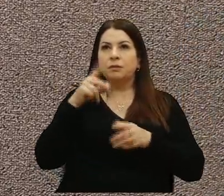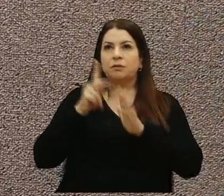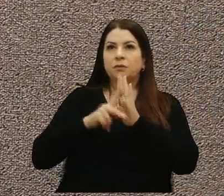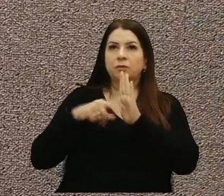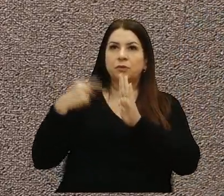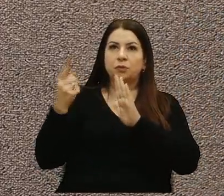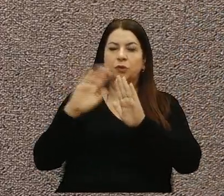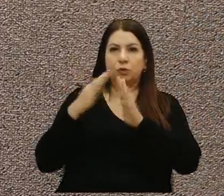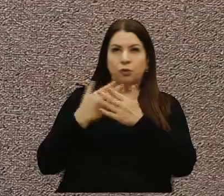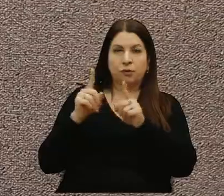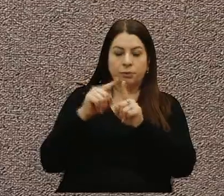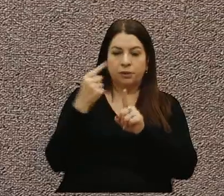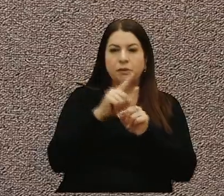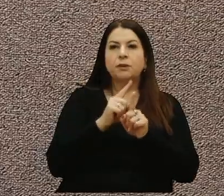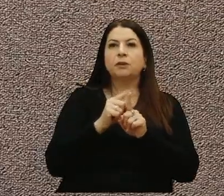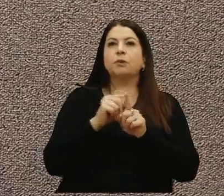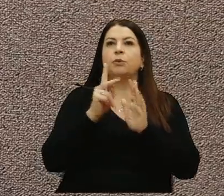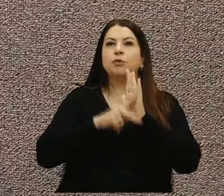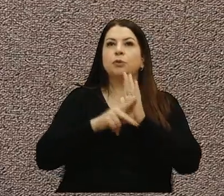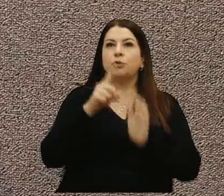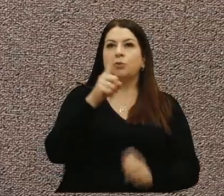projeto de lei